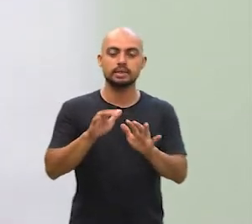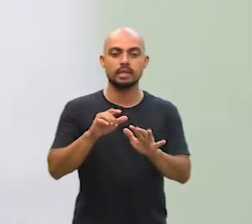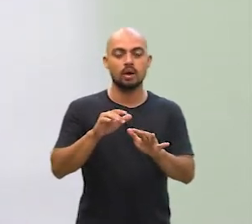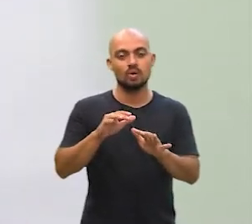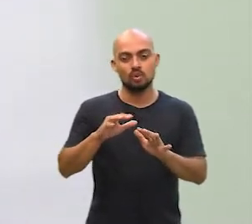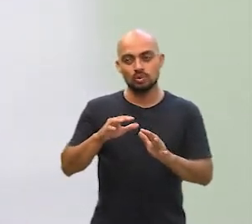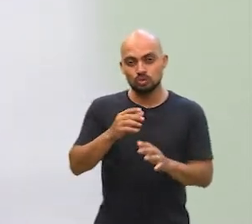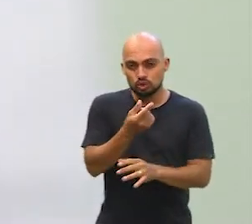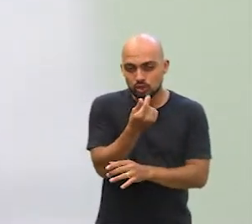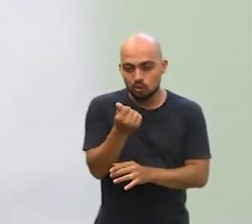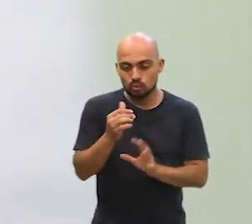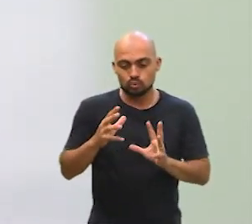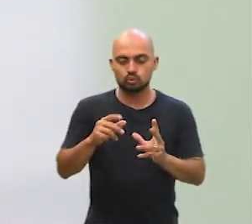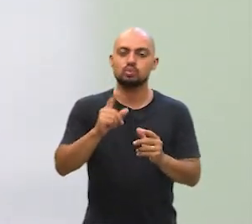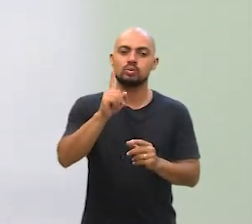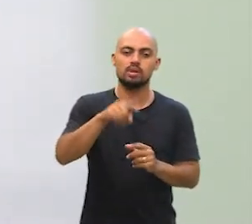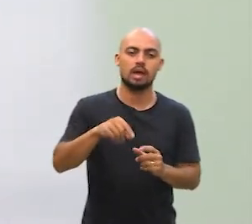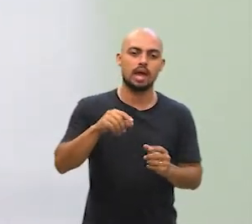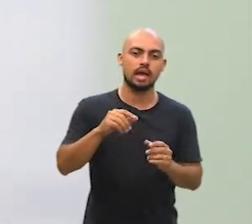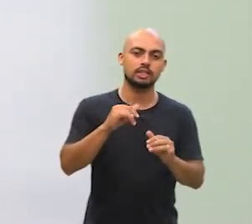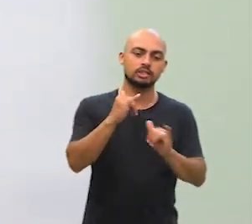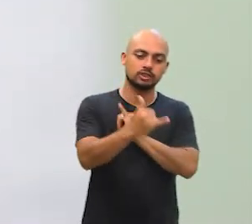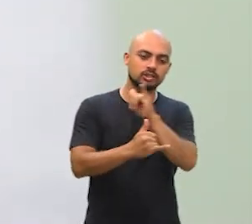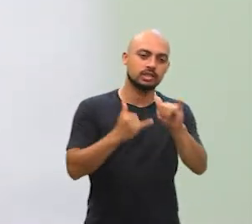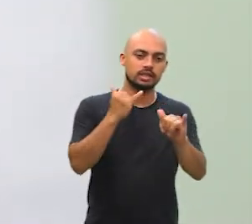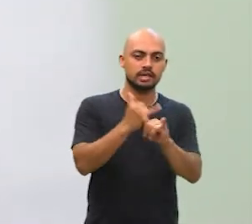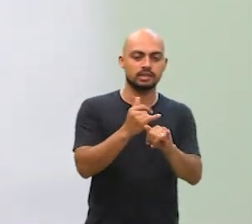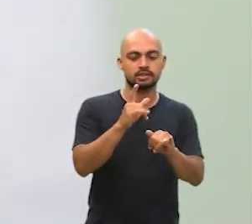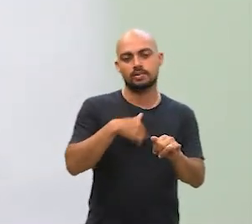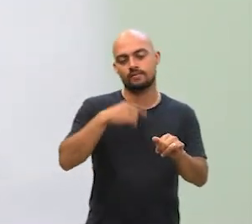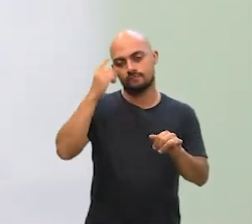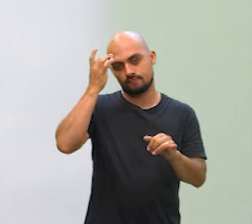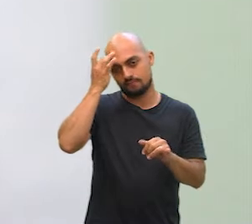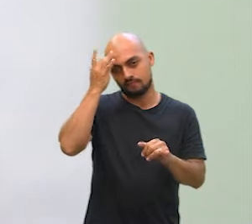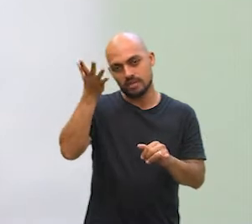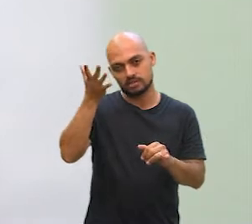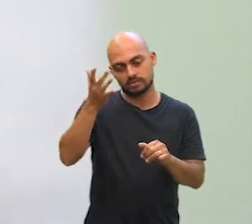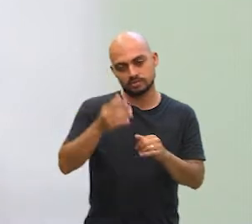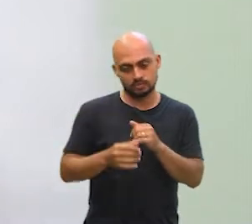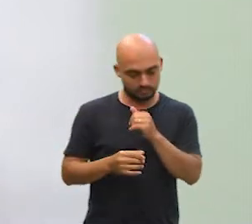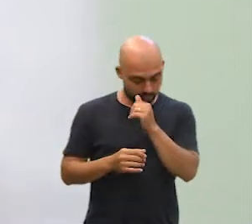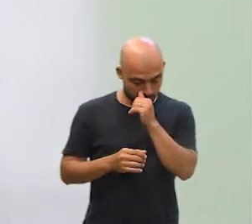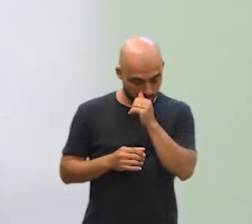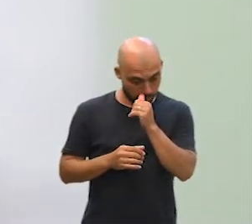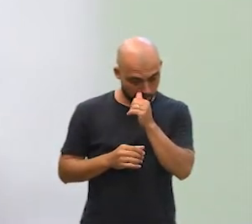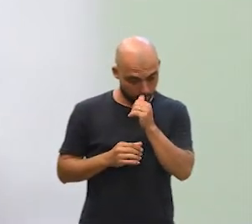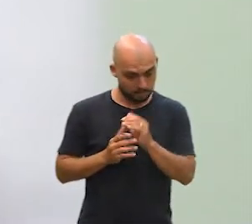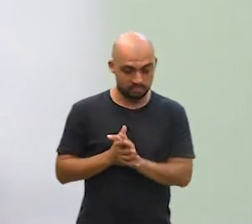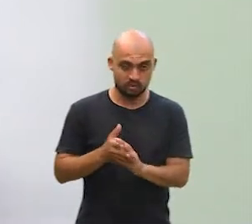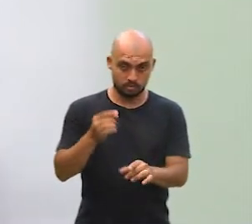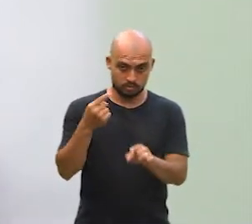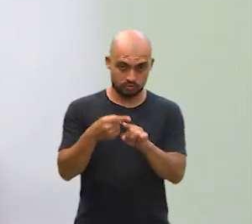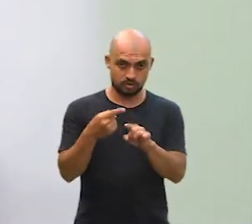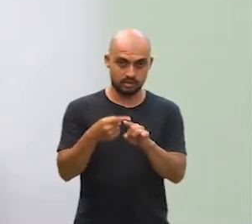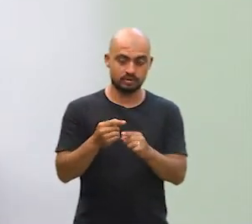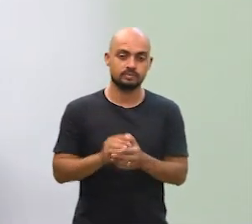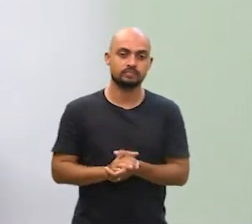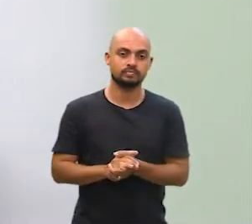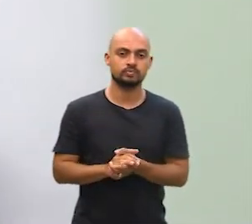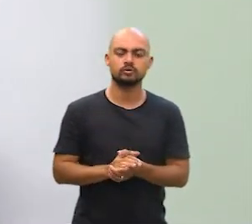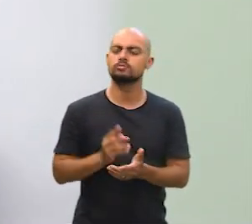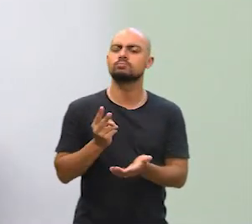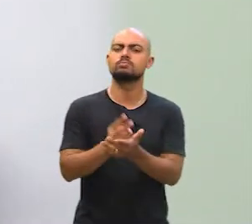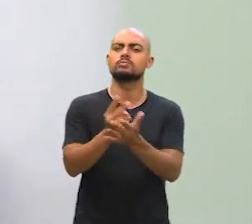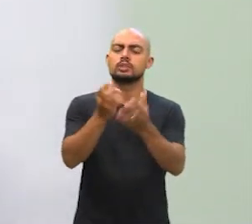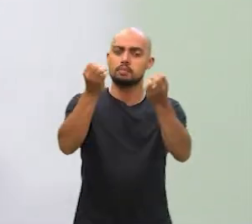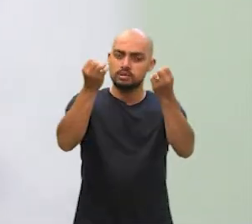facilidade muito maior do que a gente encontraria hoje com um mercado mais engessado, né? Porque aí vem uma coisa que a gente sempre